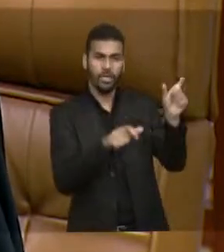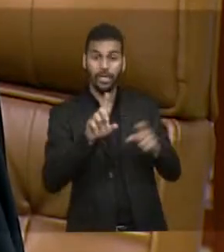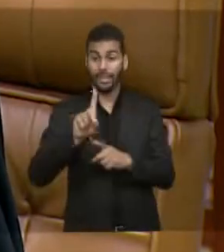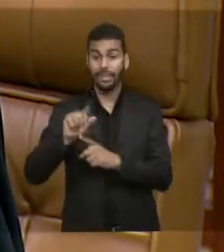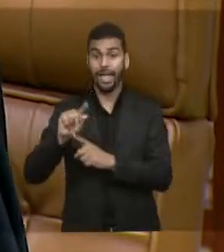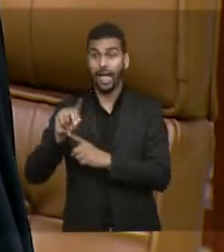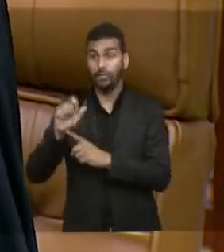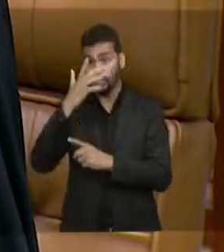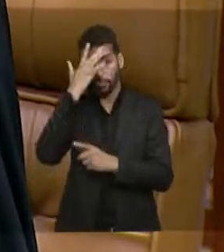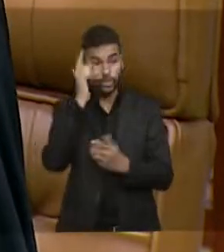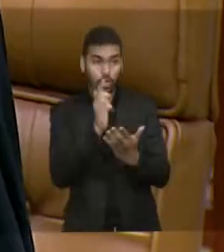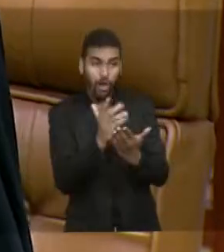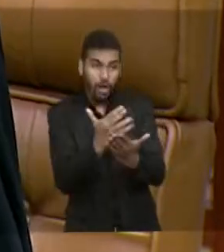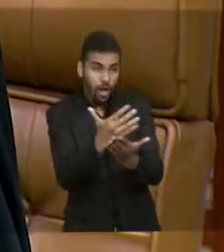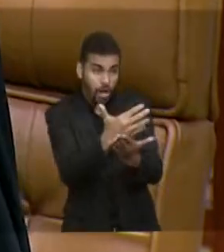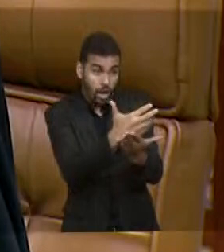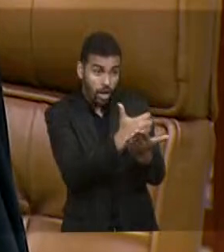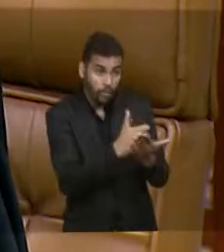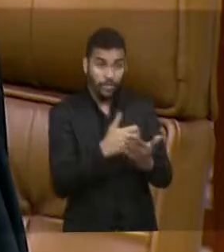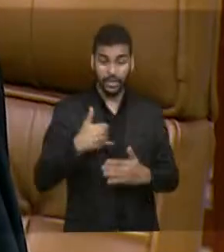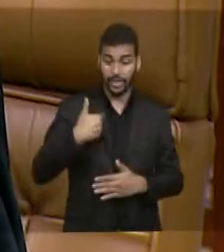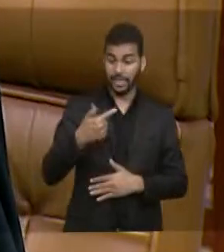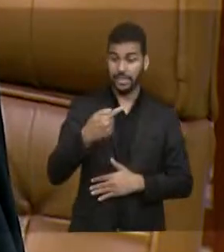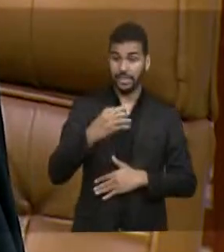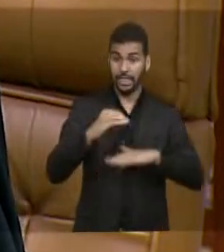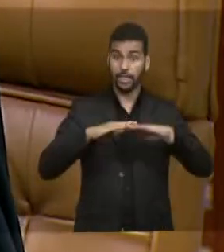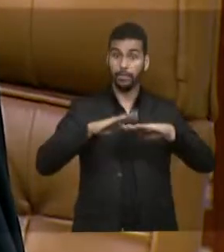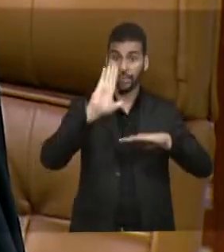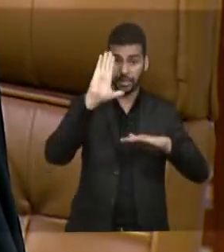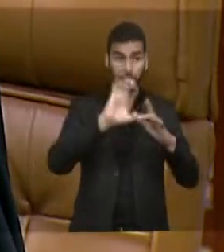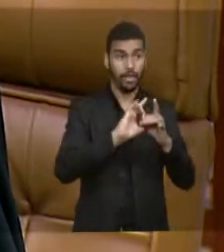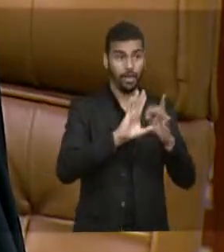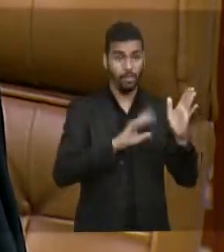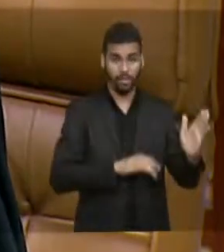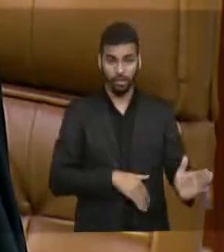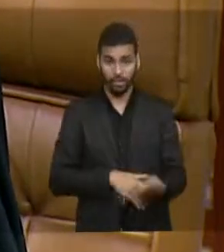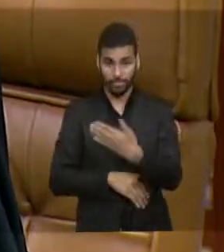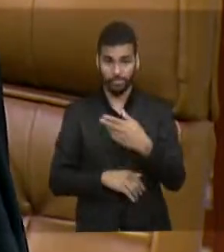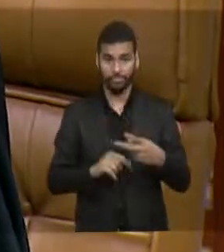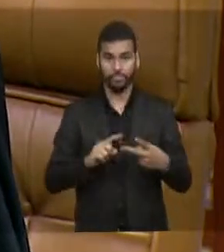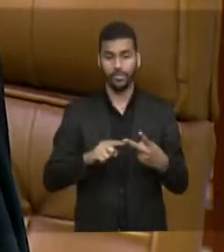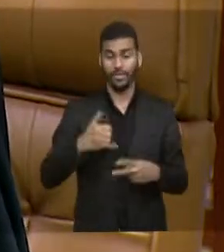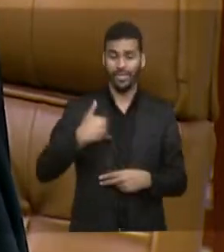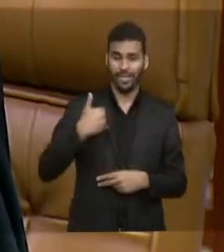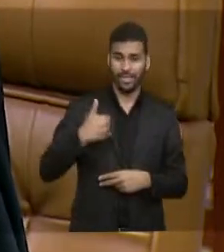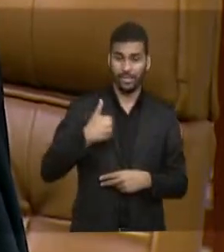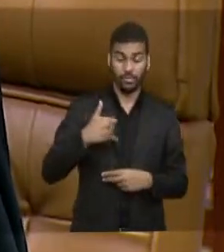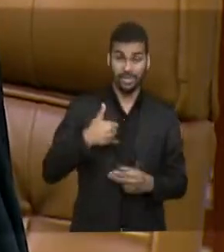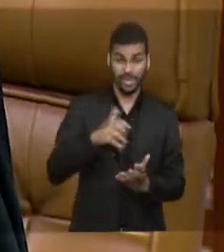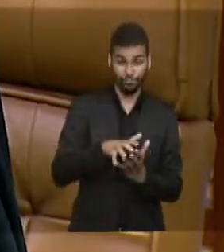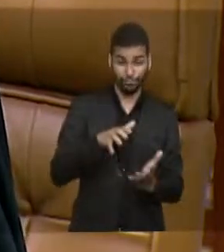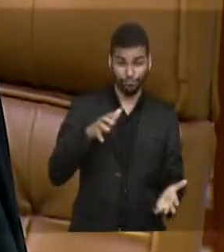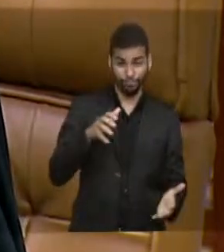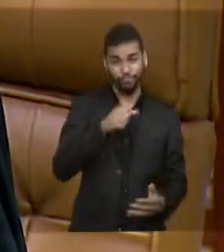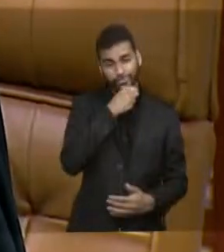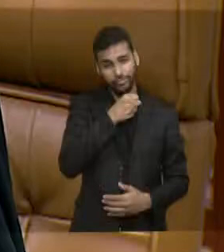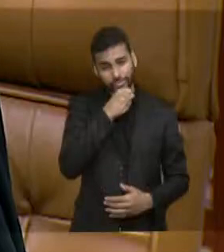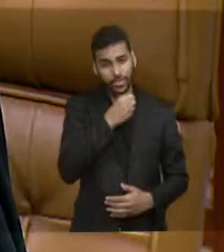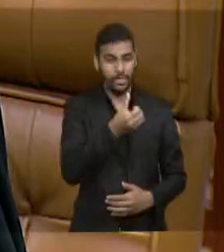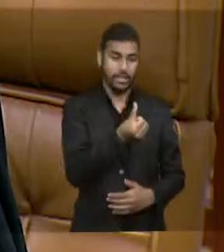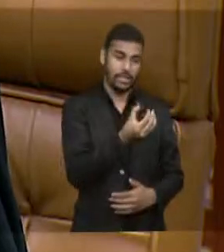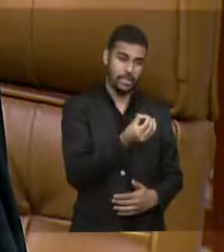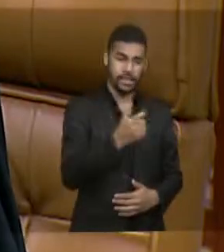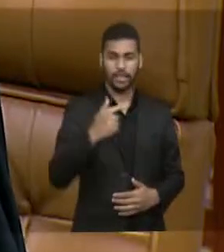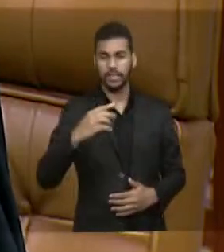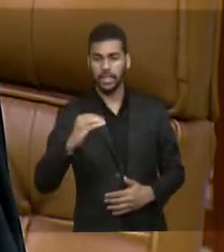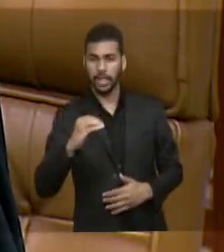liberados os maiores 70 anos é os idosos entre 670 que apresentasse como